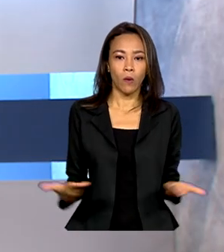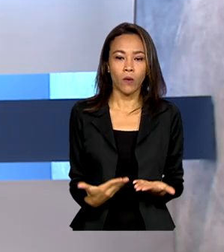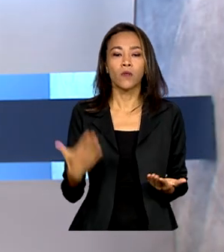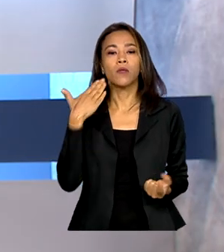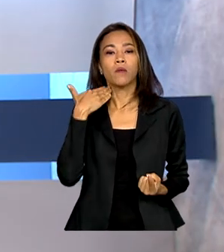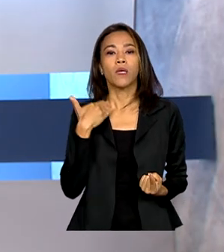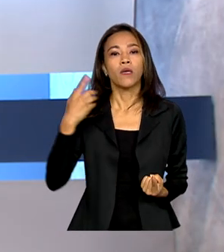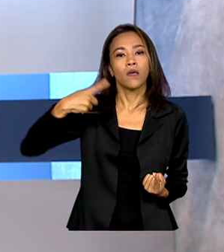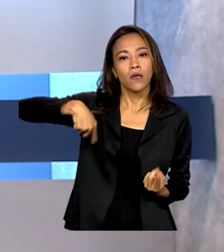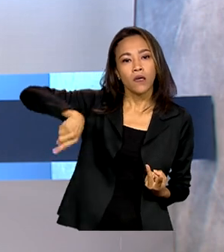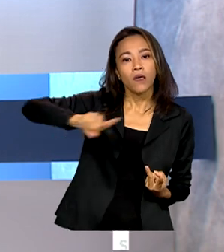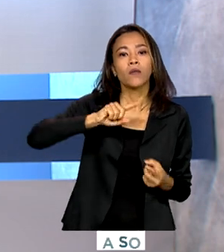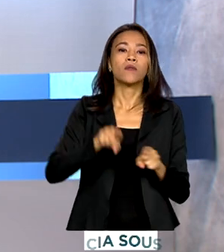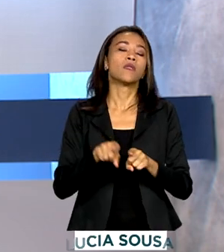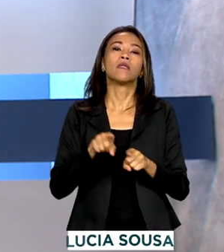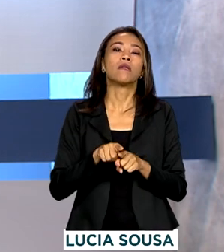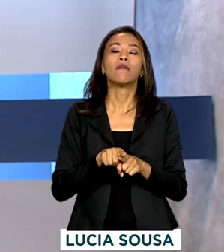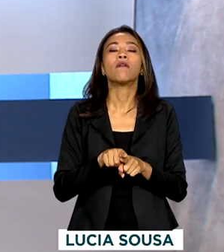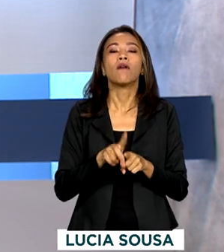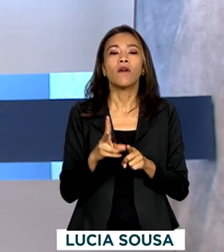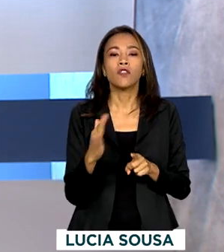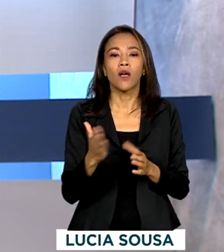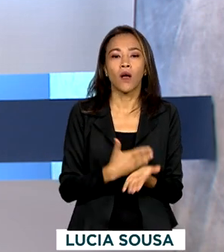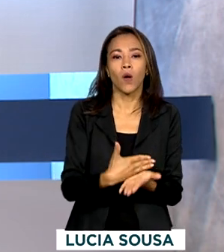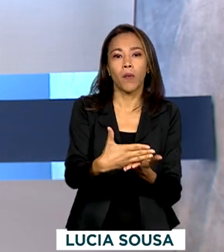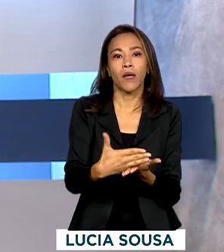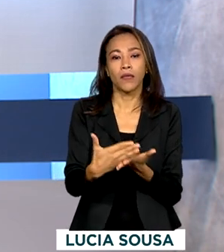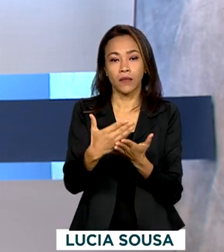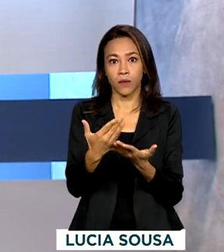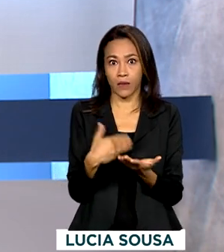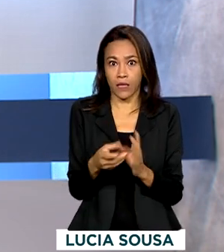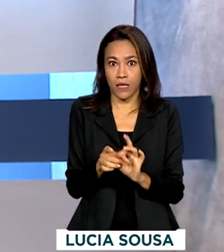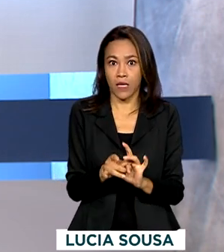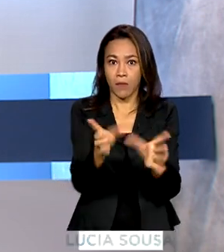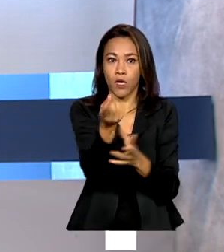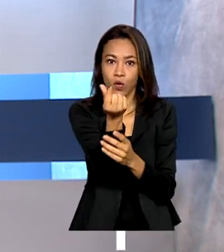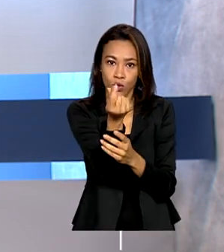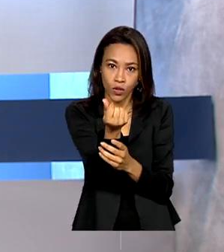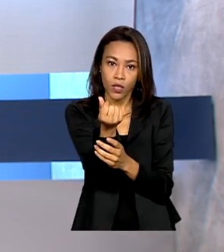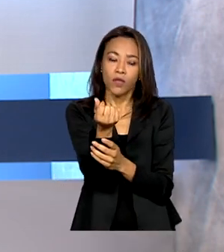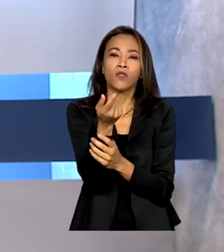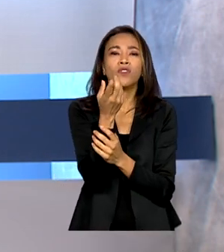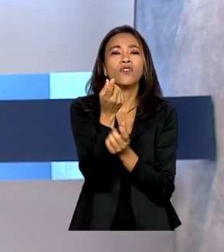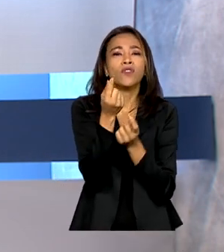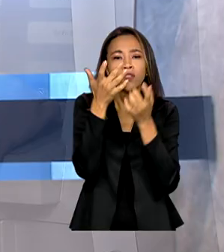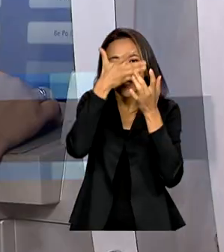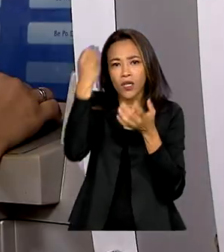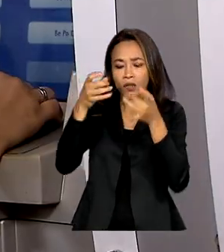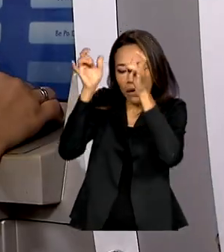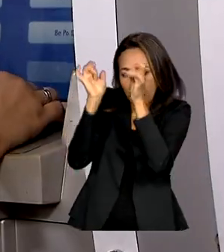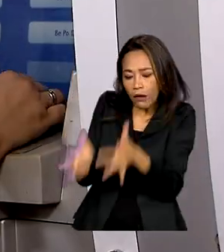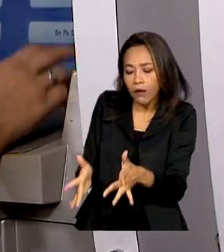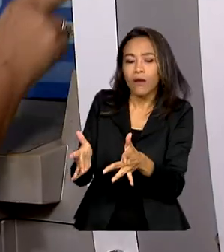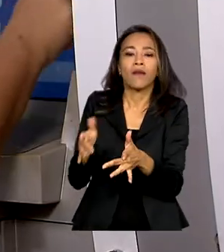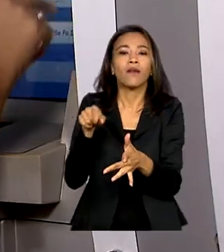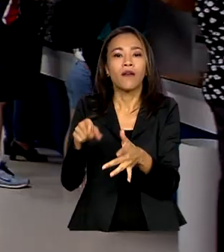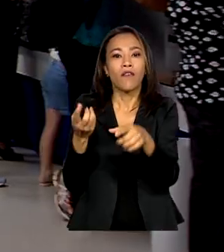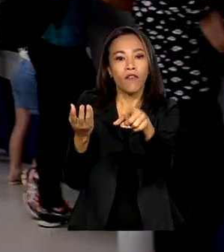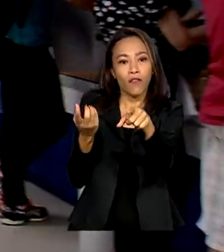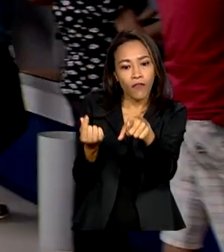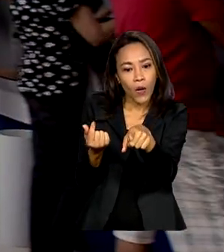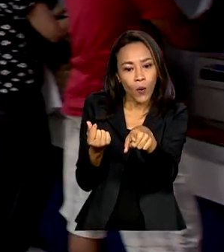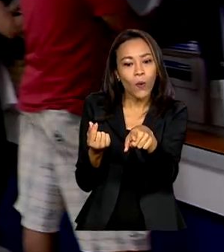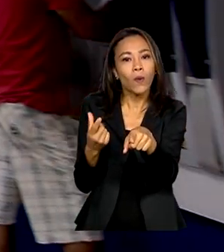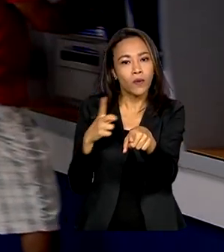bancos e instituições financeiras começam a liberar os pedidos de dinheiro esquecido por meio do sistema de valores a receber.